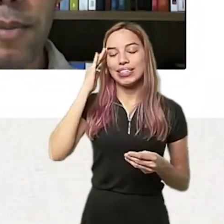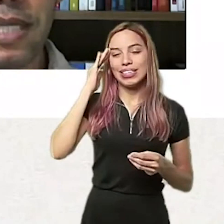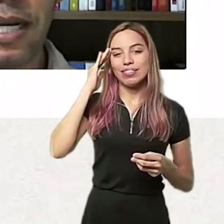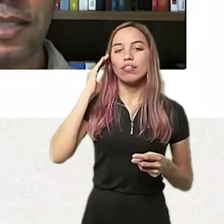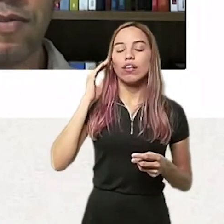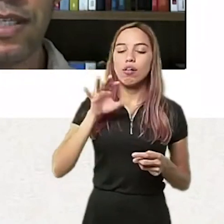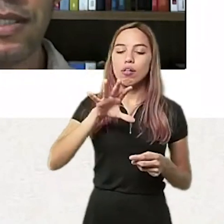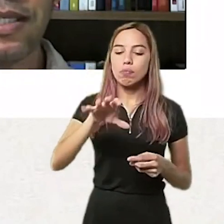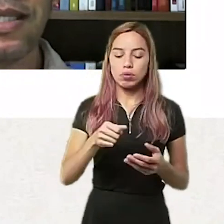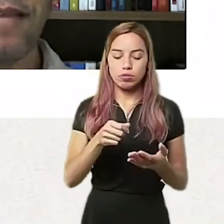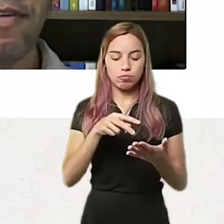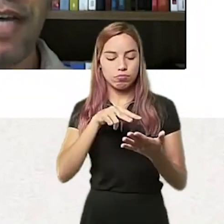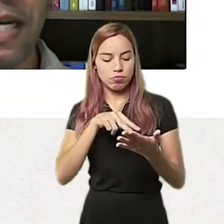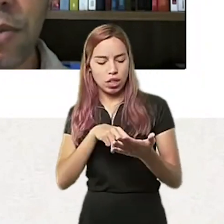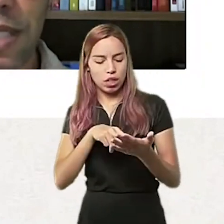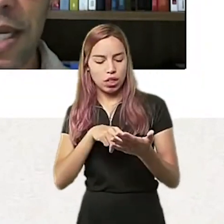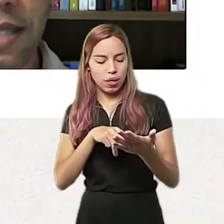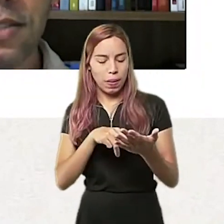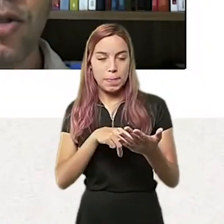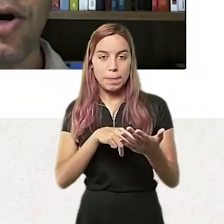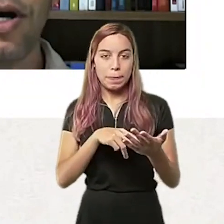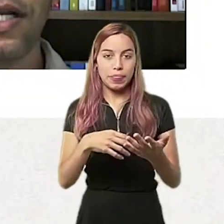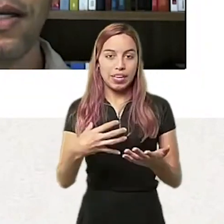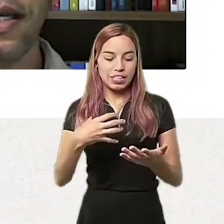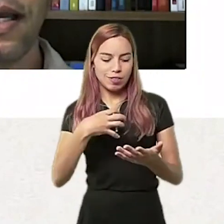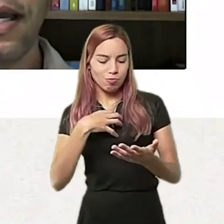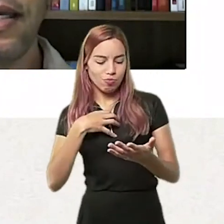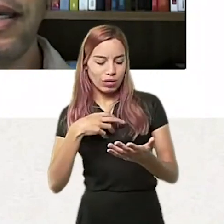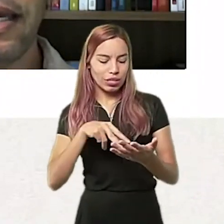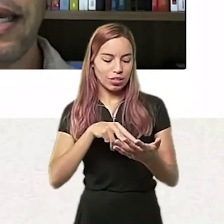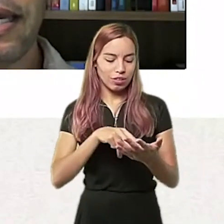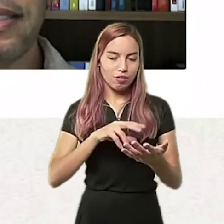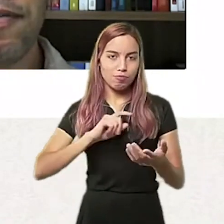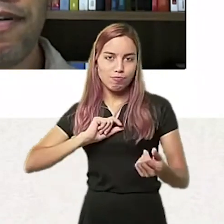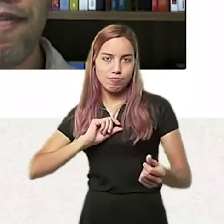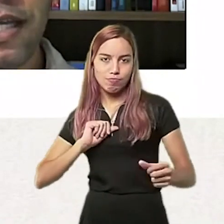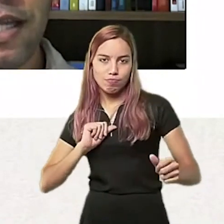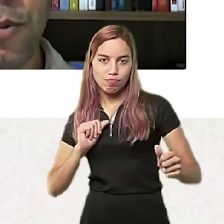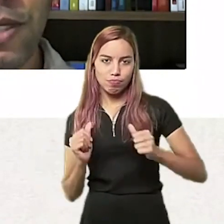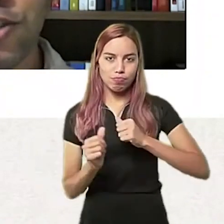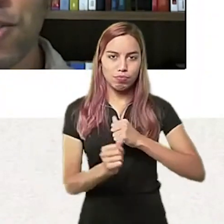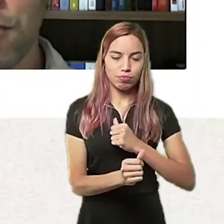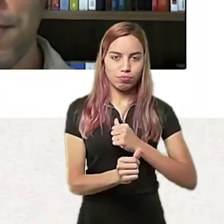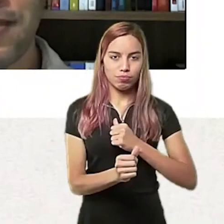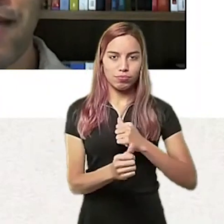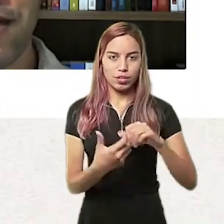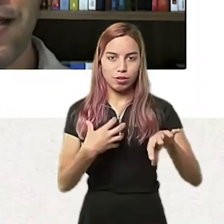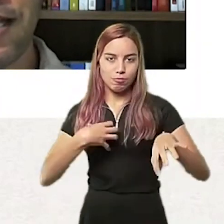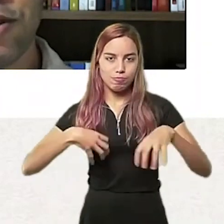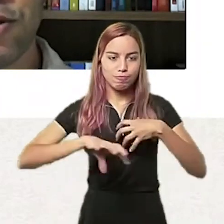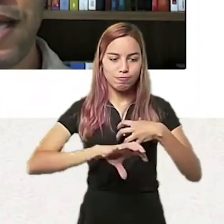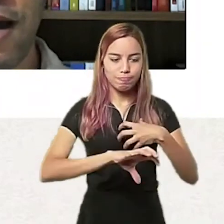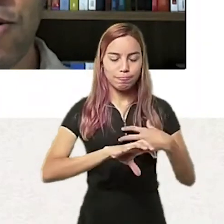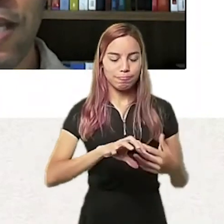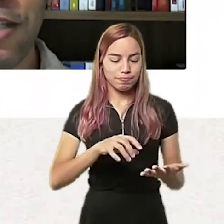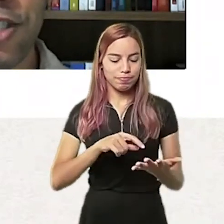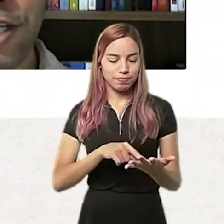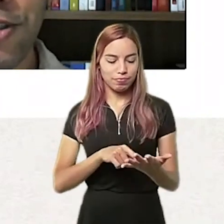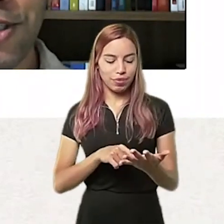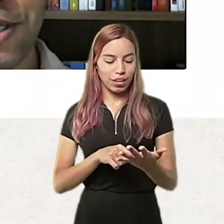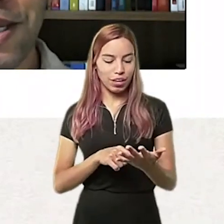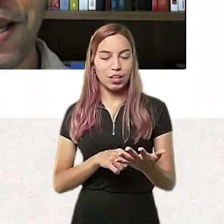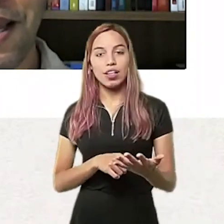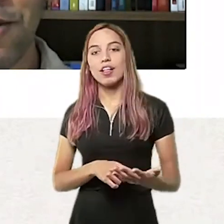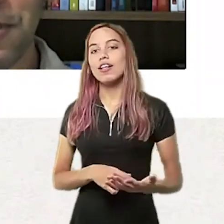tempo viveremos aquelas vidas, né? Viveremos aquela história. E esse viver tão íntimo, observe, a literatura é algo